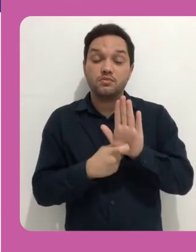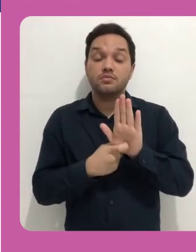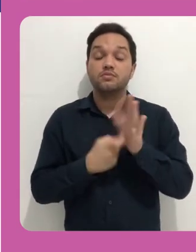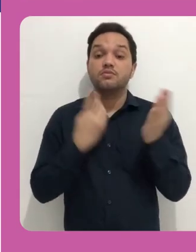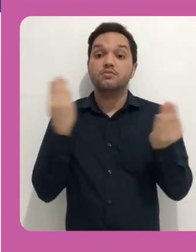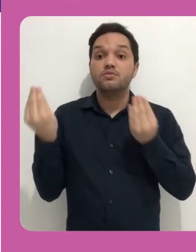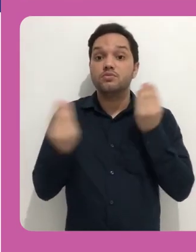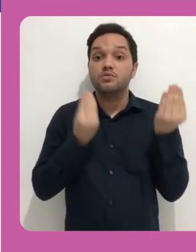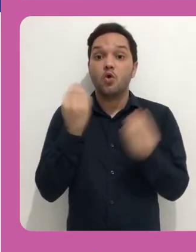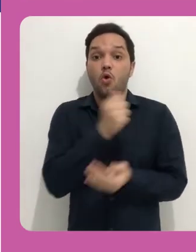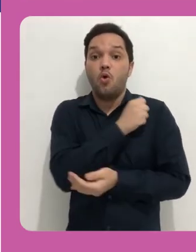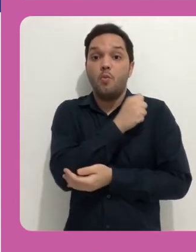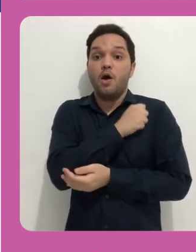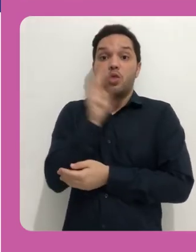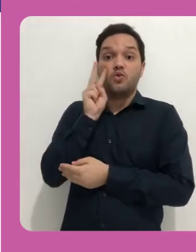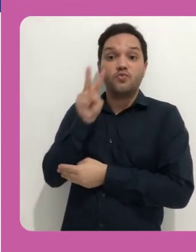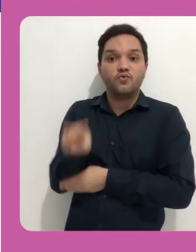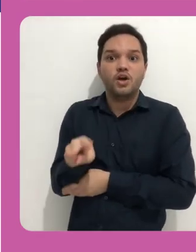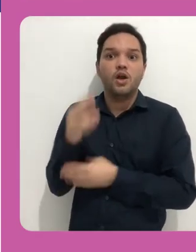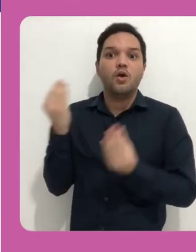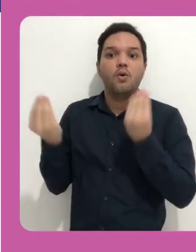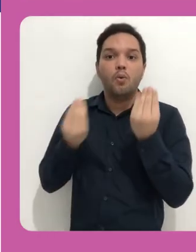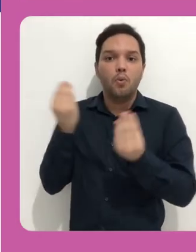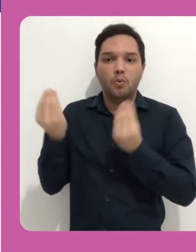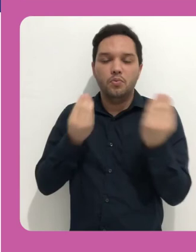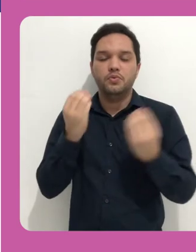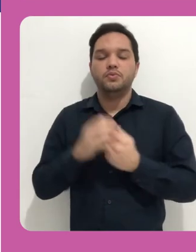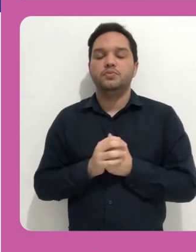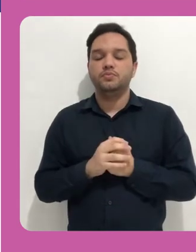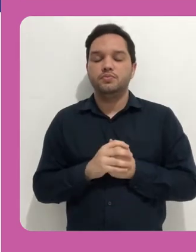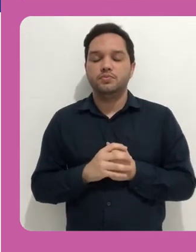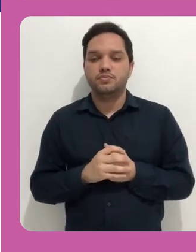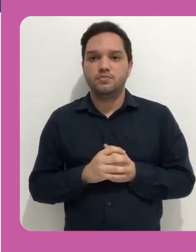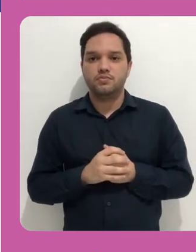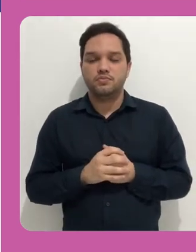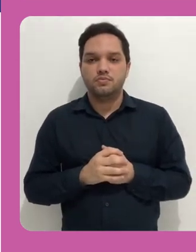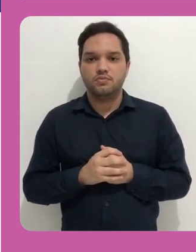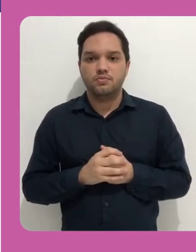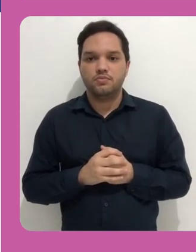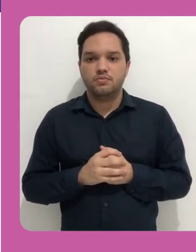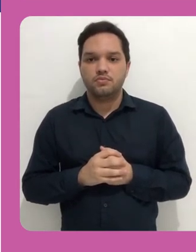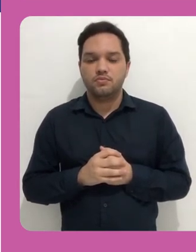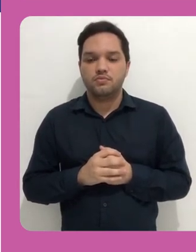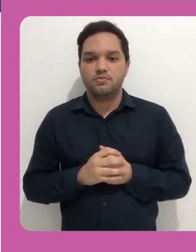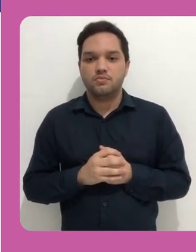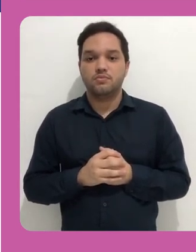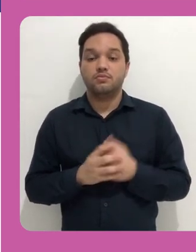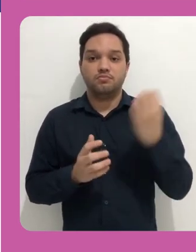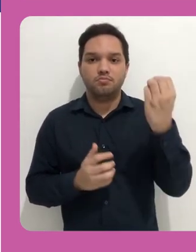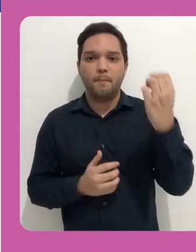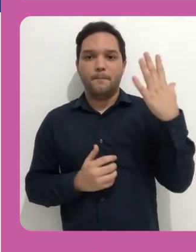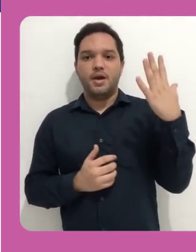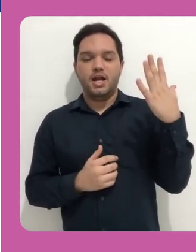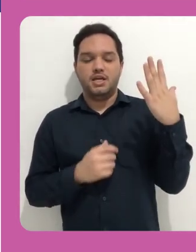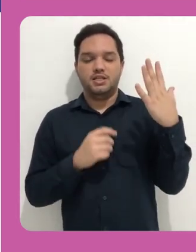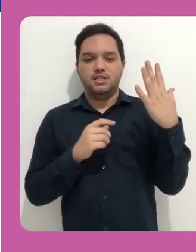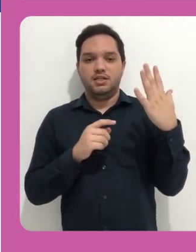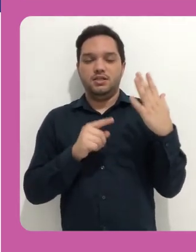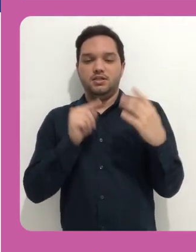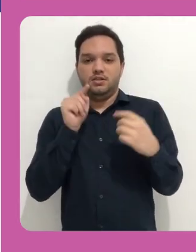vocês como que o aluno veria esse envio de arquivo. Ele